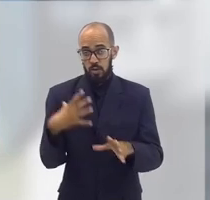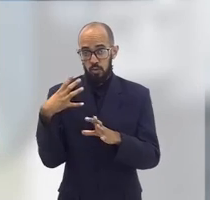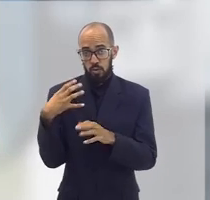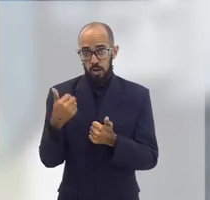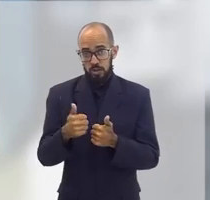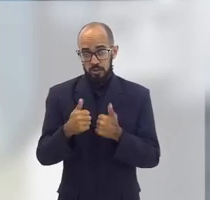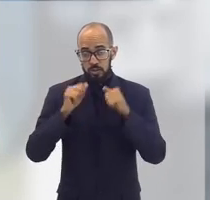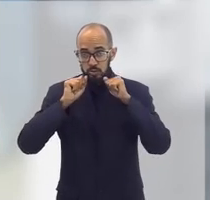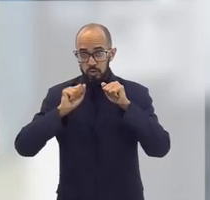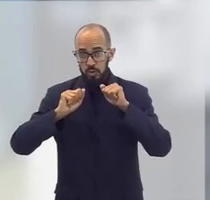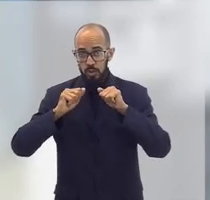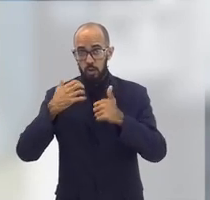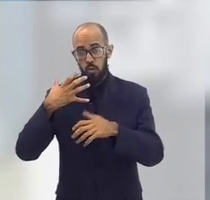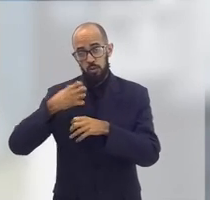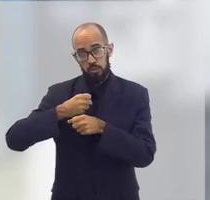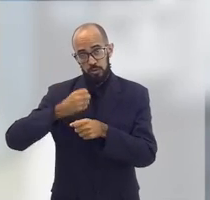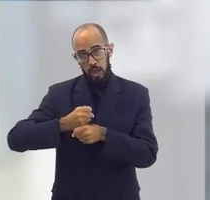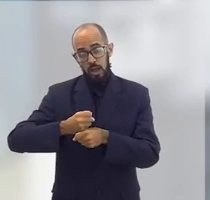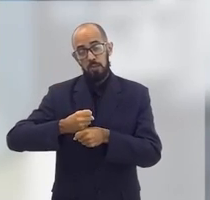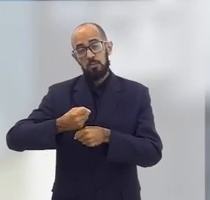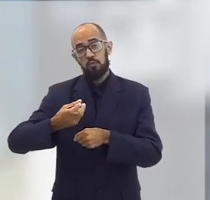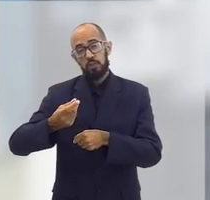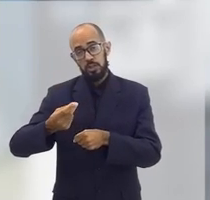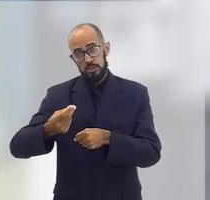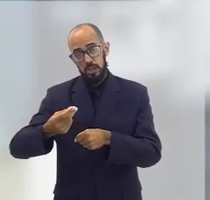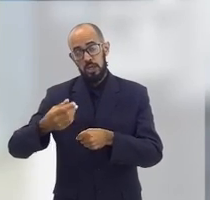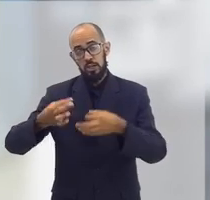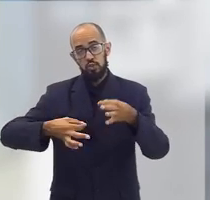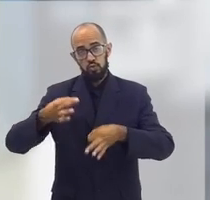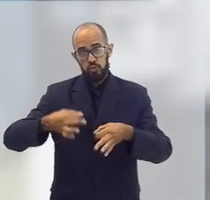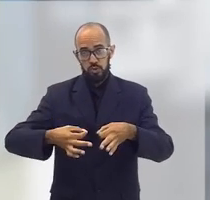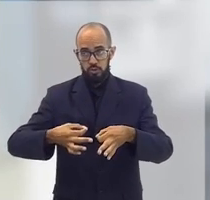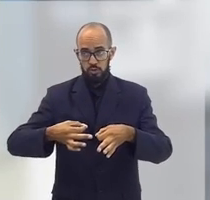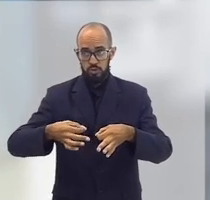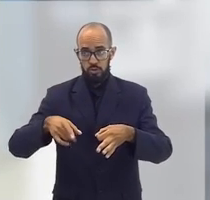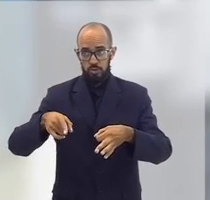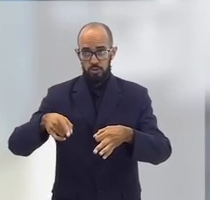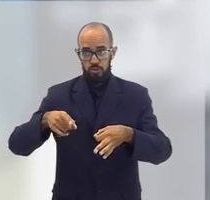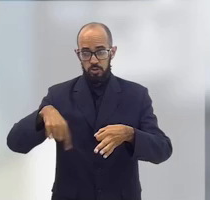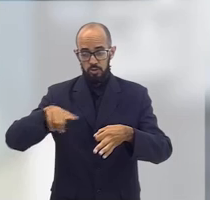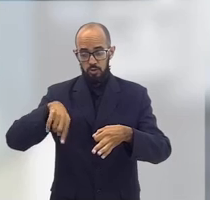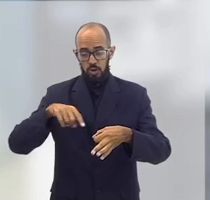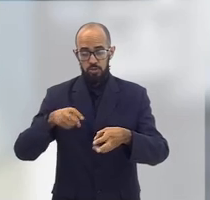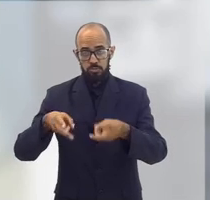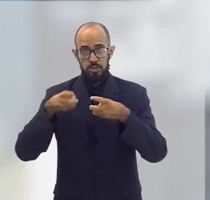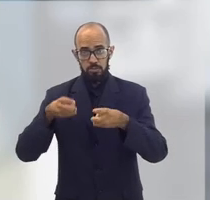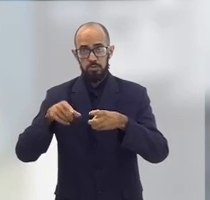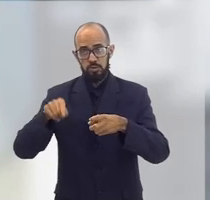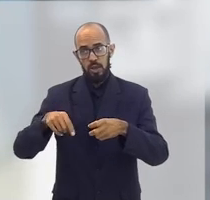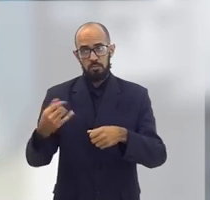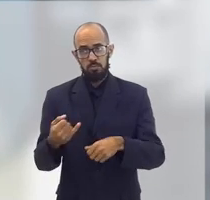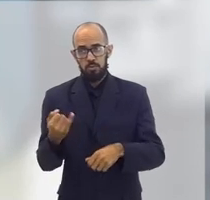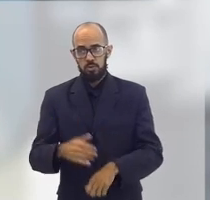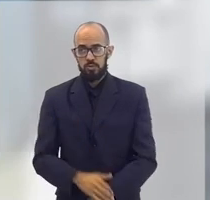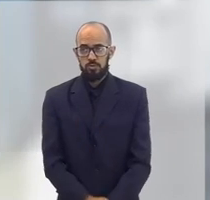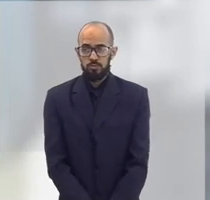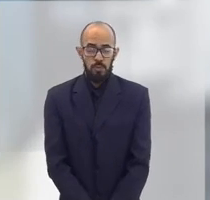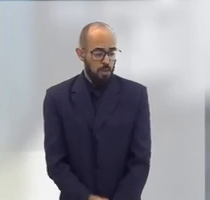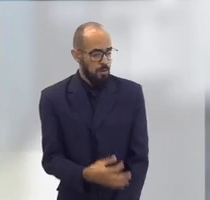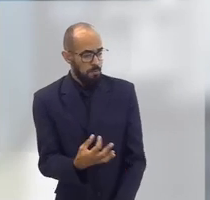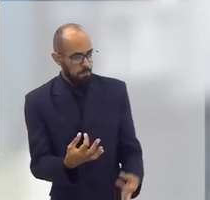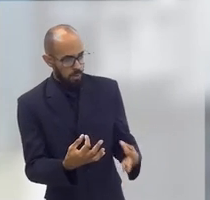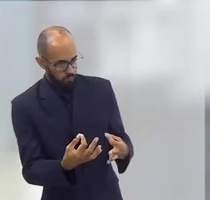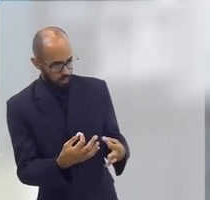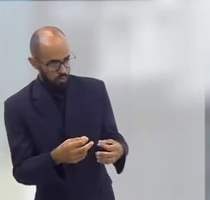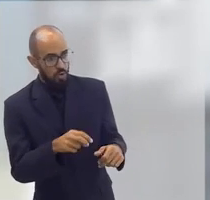mas assessoria contábil, financeira, jurídica, essa a gente viu, e de gestão mesmo, essa a gente viu que é imprescindível.